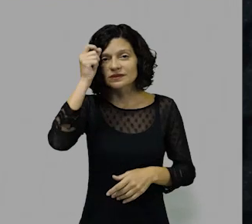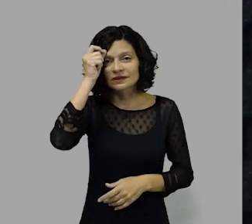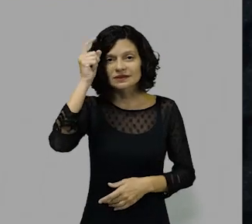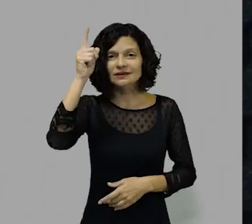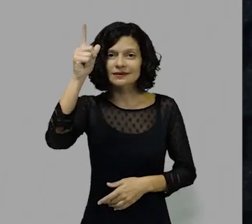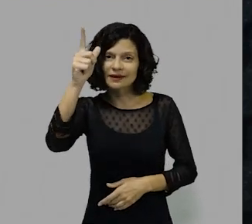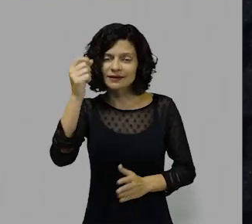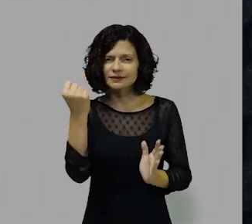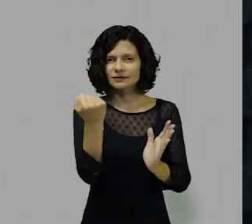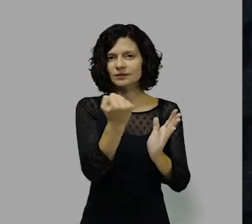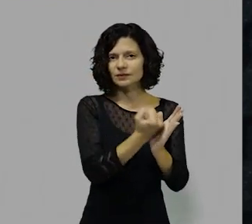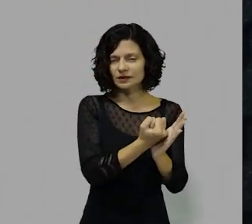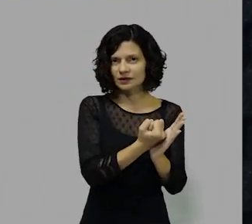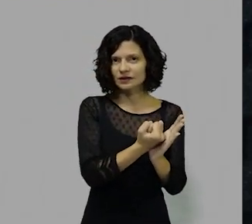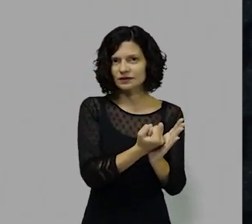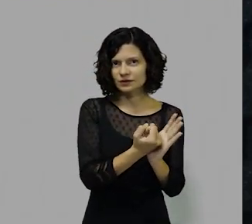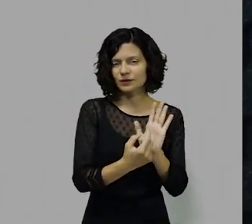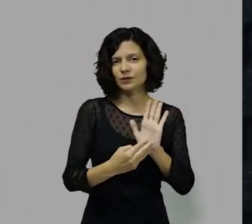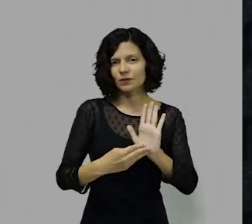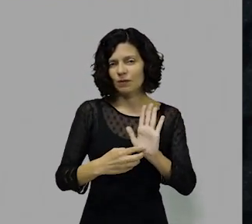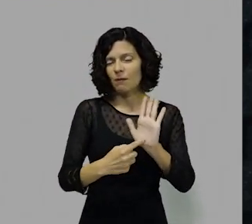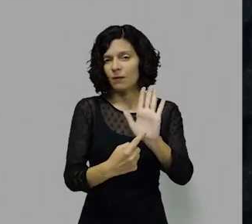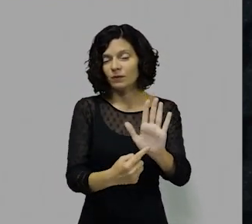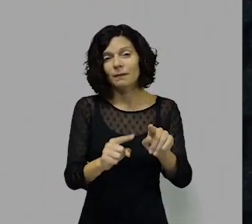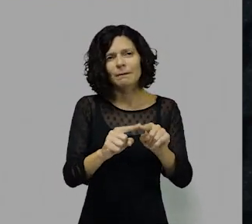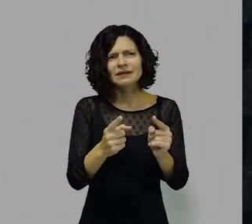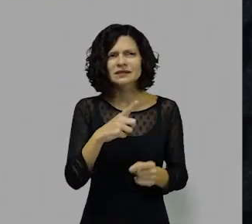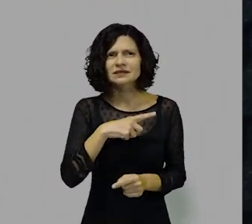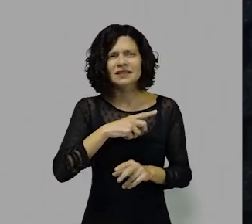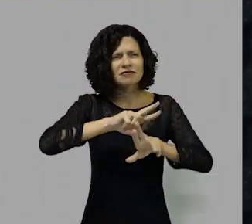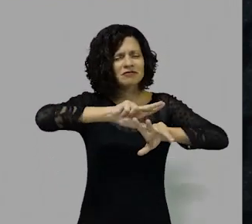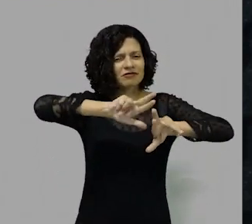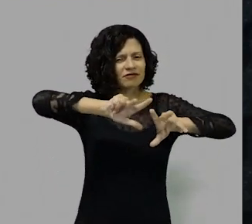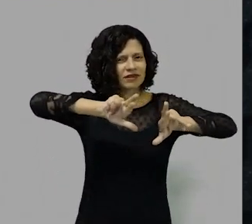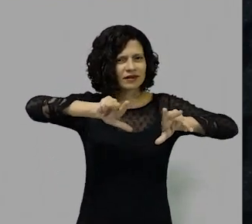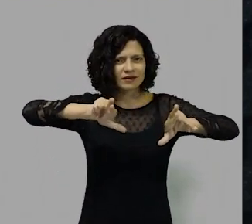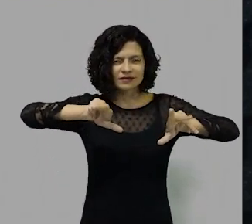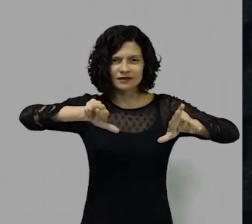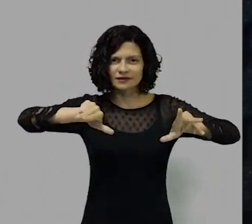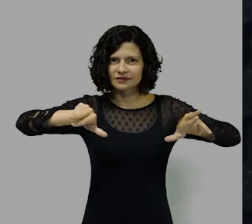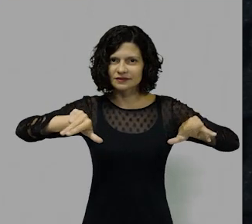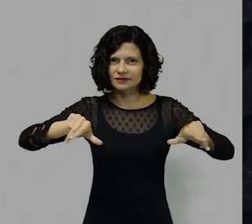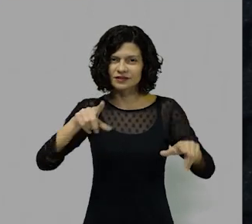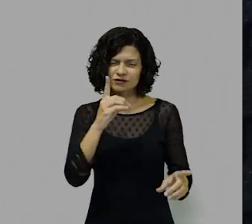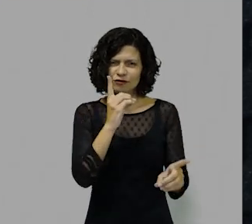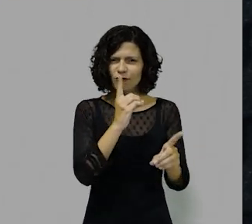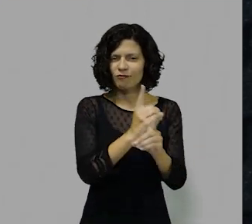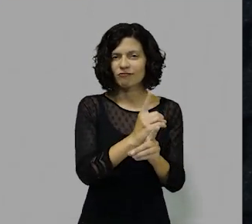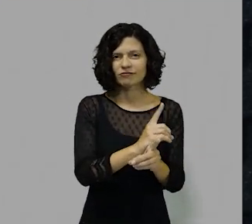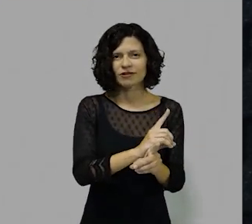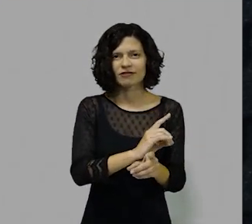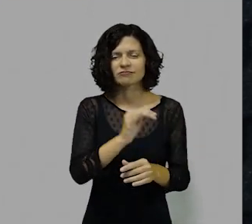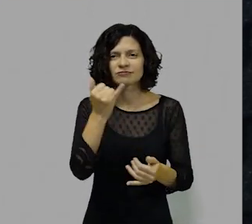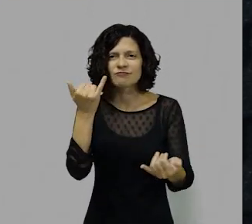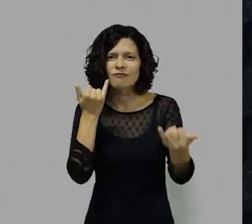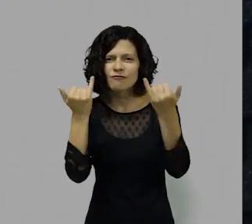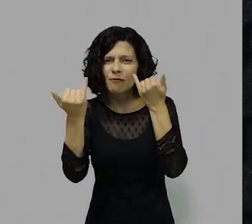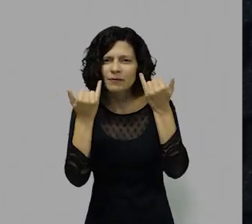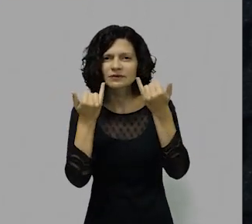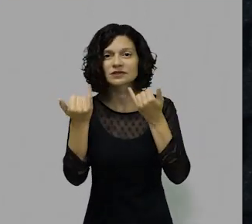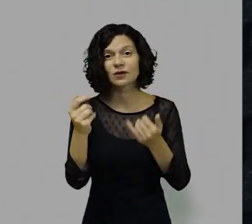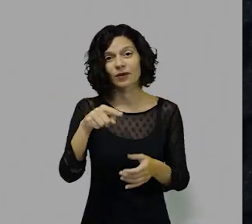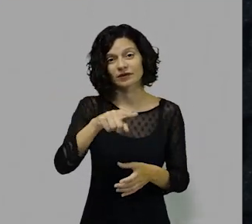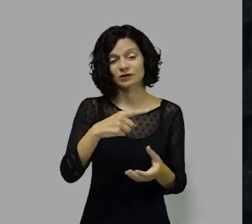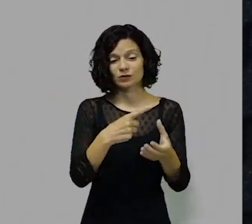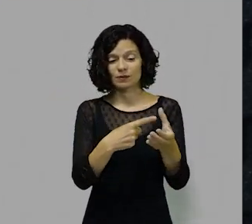mas existem outras, tá bom? Vocês vão poder encontrar uma série de informação na apostila,